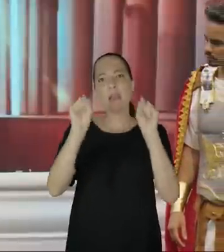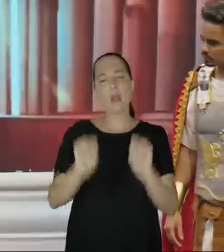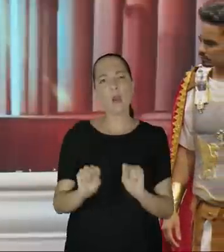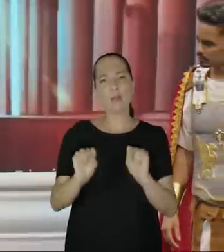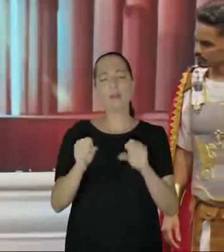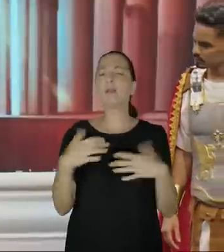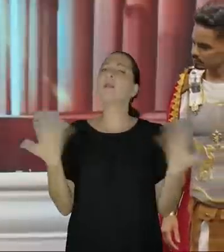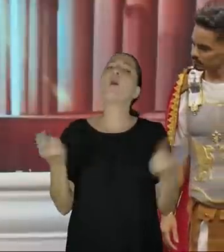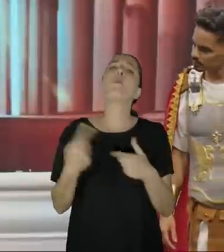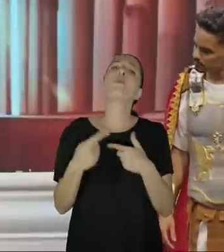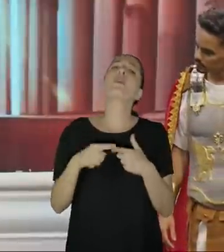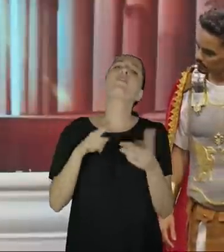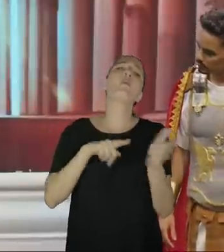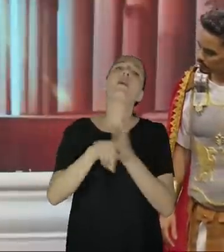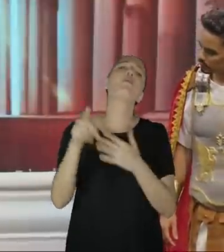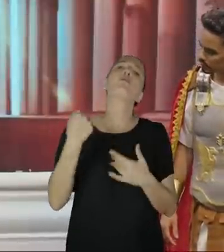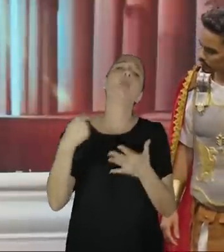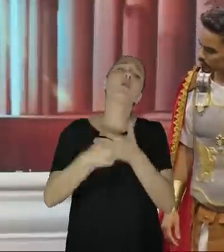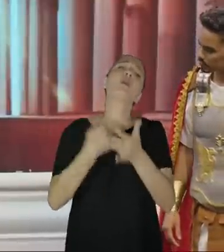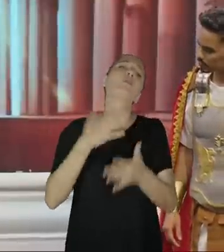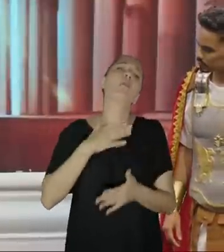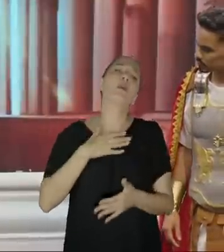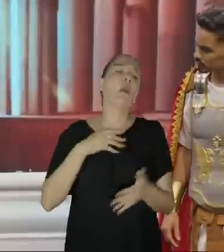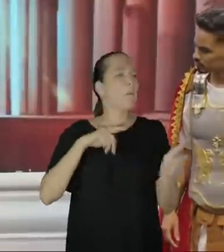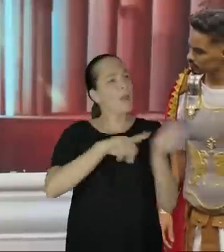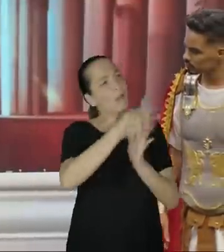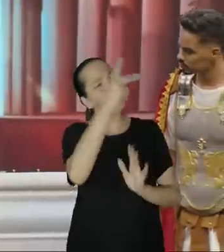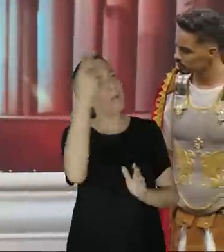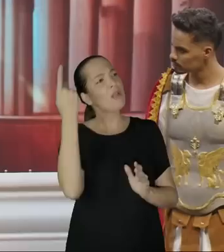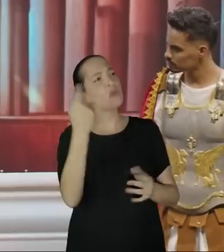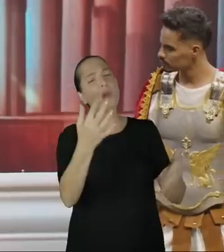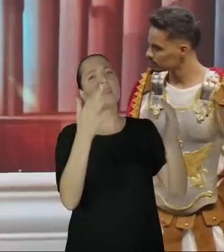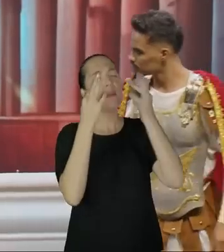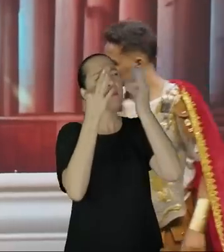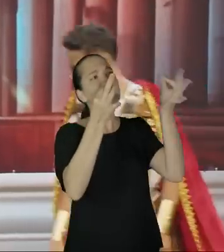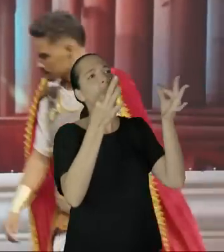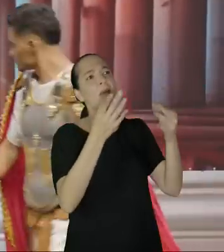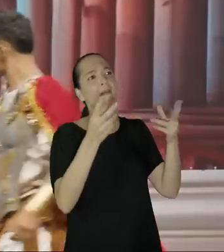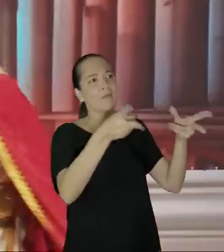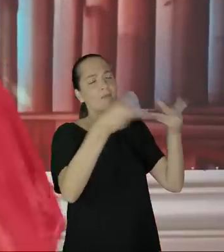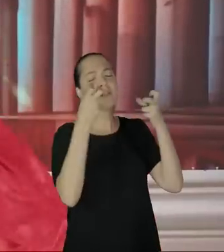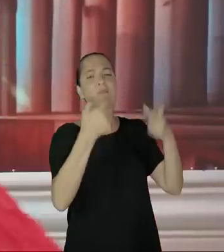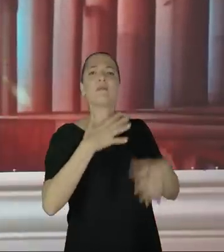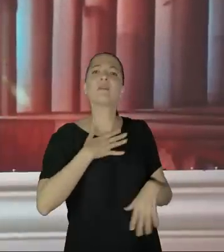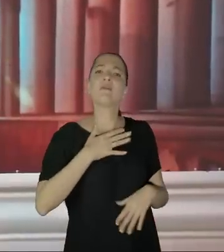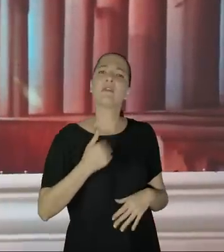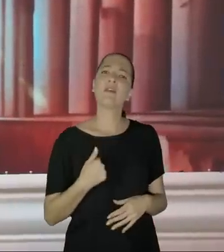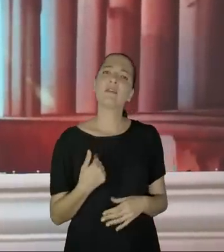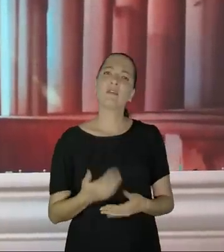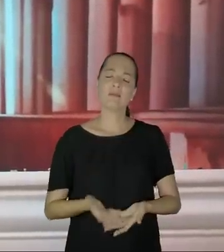mim? Pergunte aos que me ouviram. Eles são as minhas testemunhas.